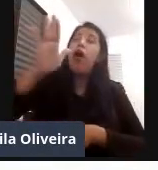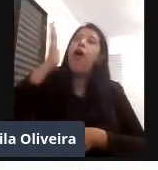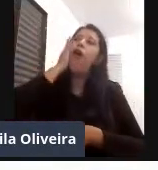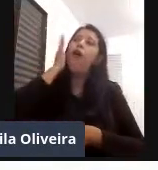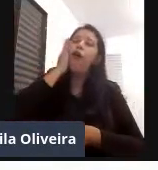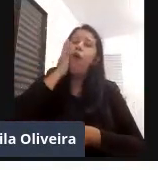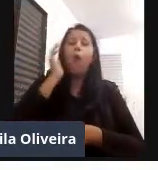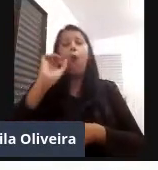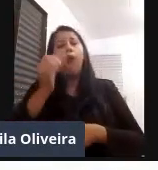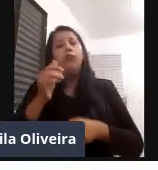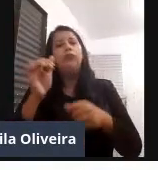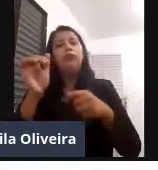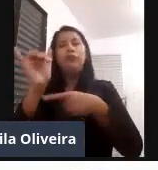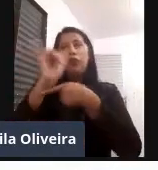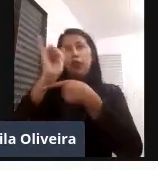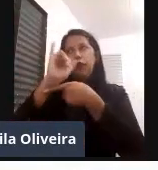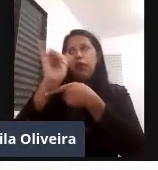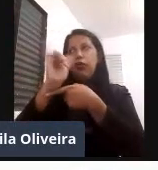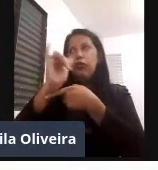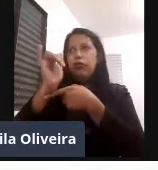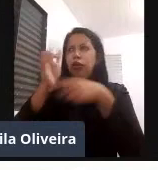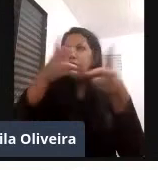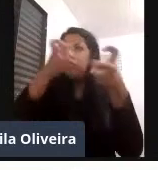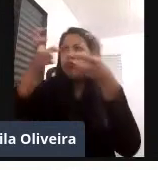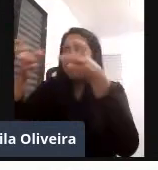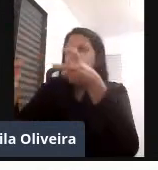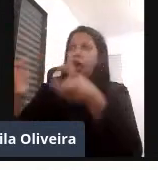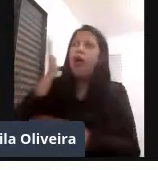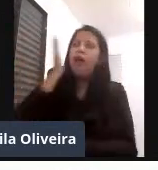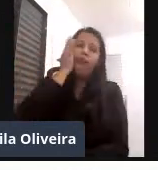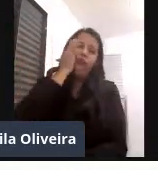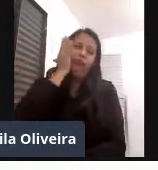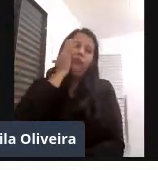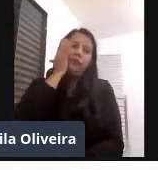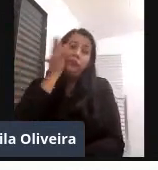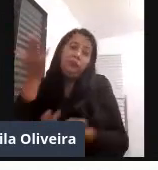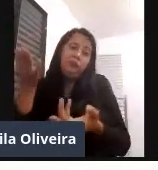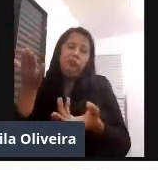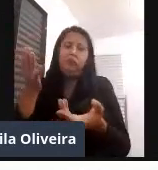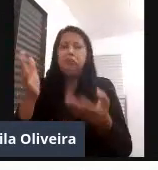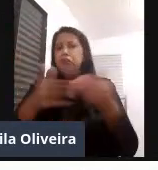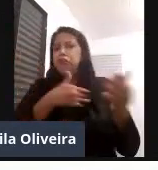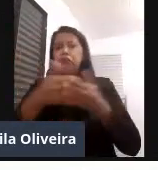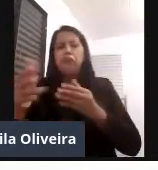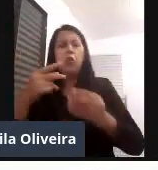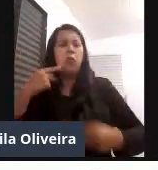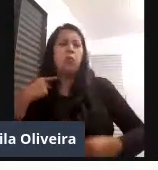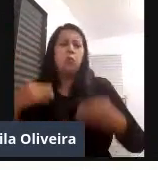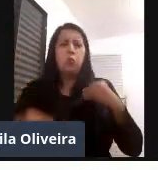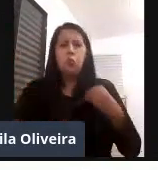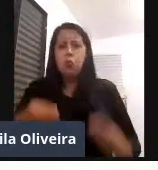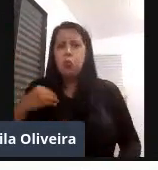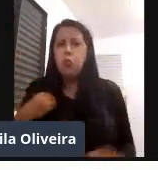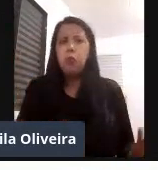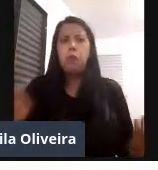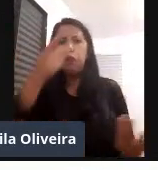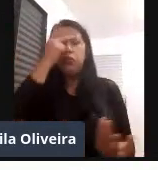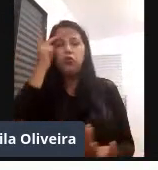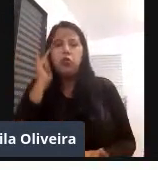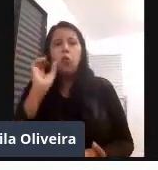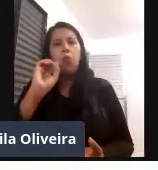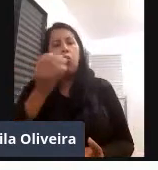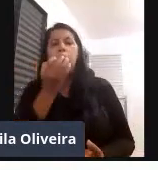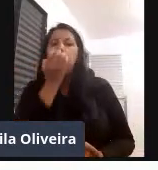processo fisiológico no corpo de um ser, né? Seja o ser humano, seja o animal. Então, essas fontes de